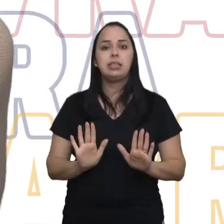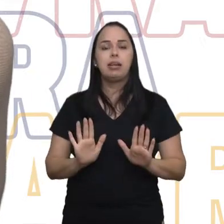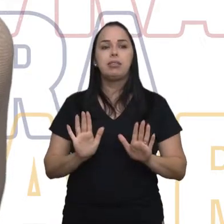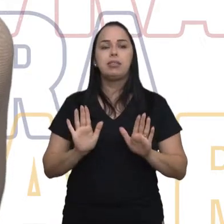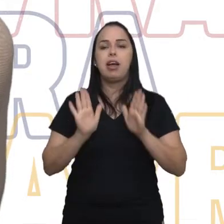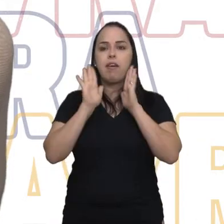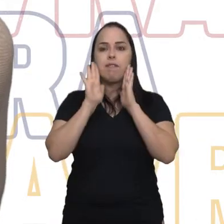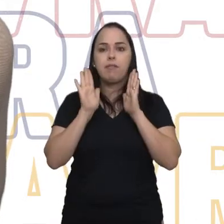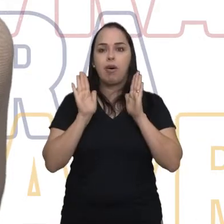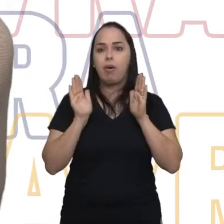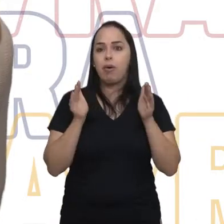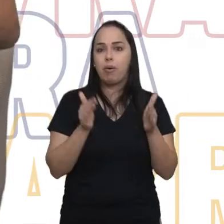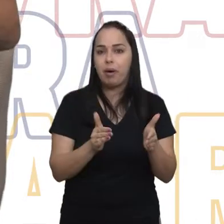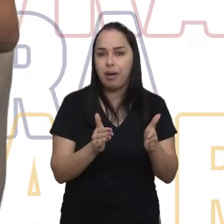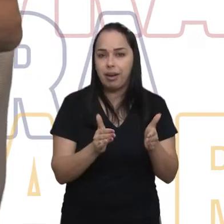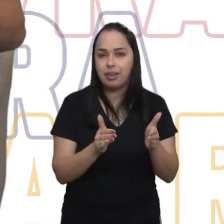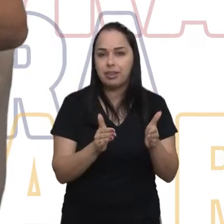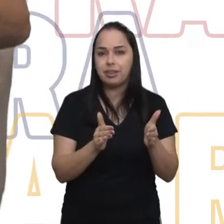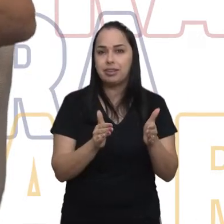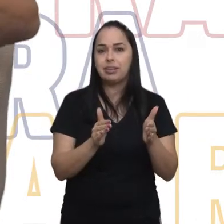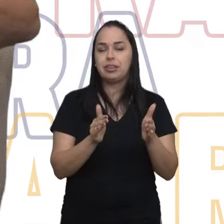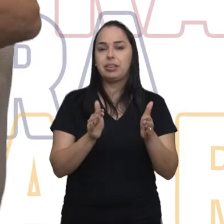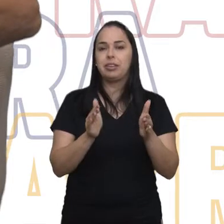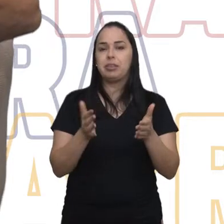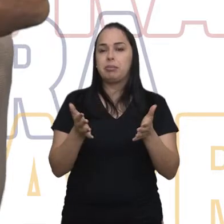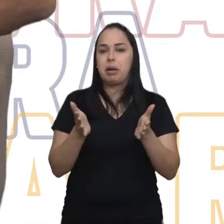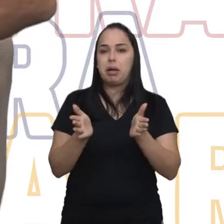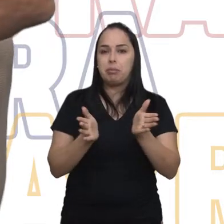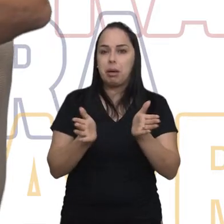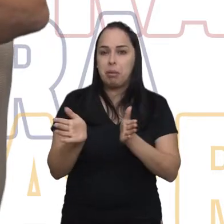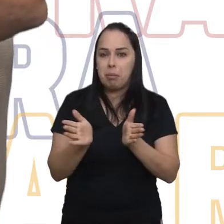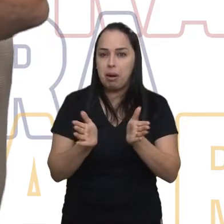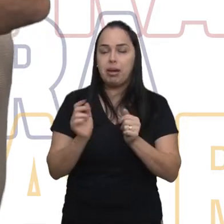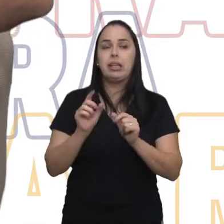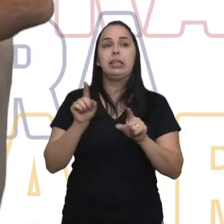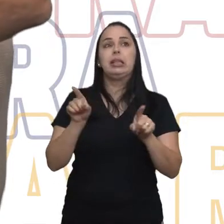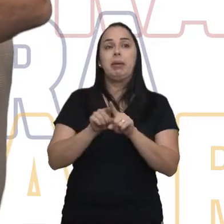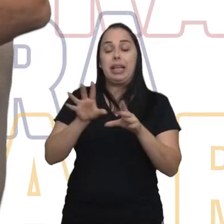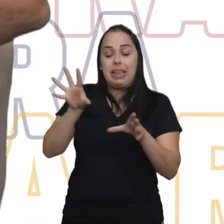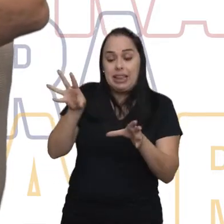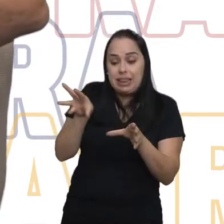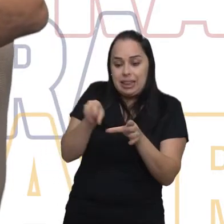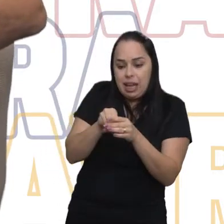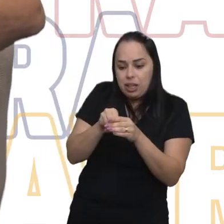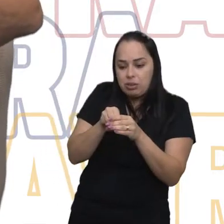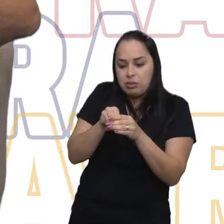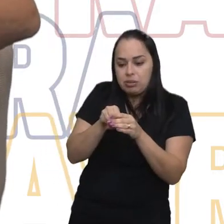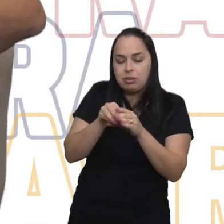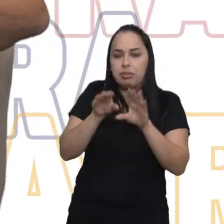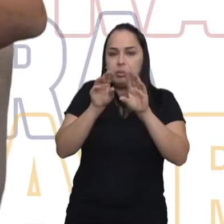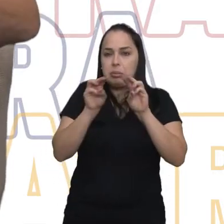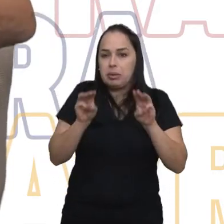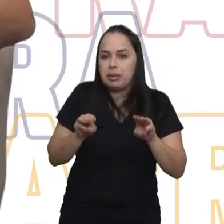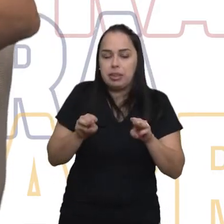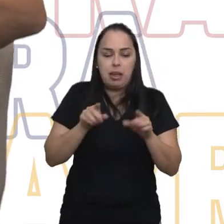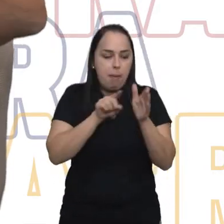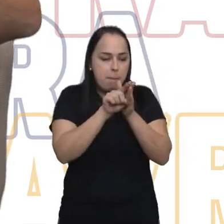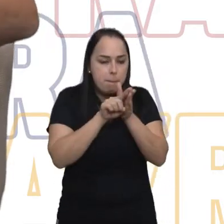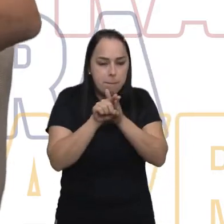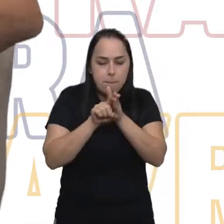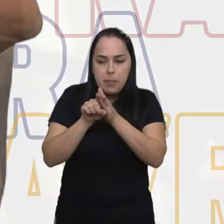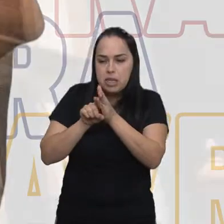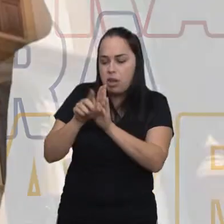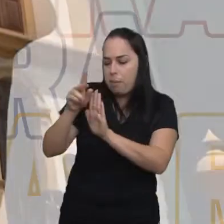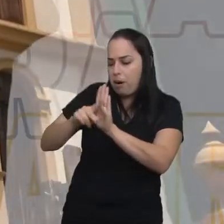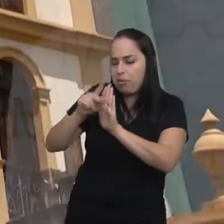um trabalho voltado todinho para o incluso, você está dentro do museu, você está ali, você faz pesquisa, você